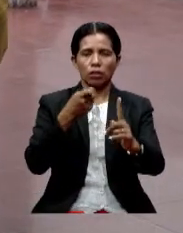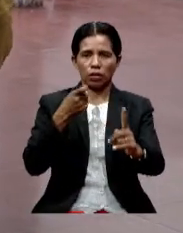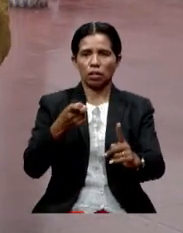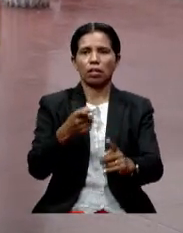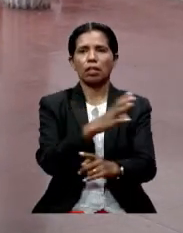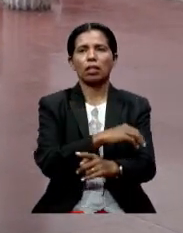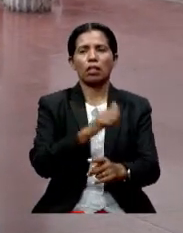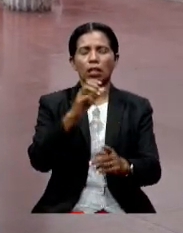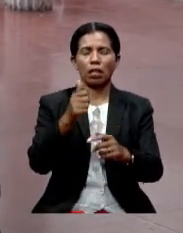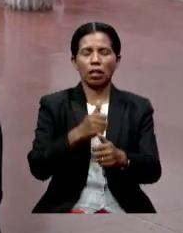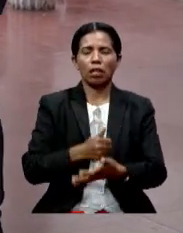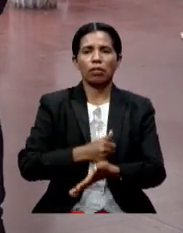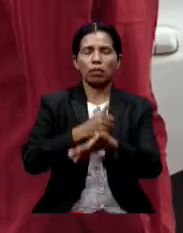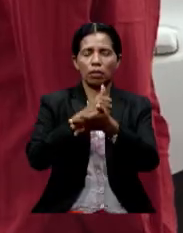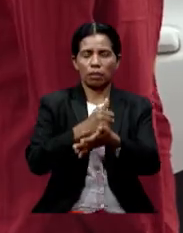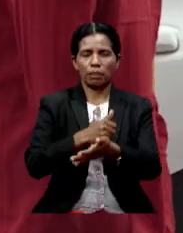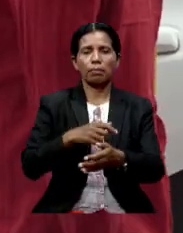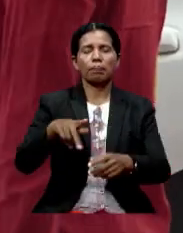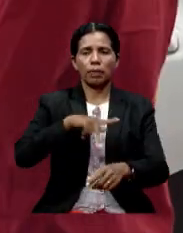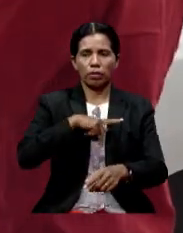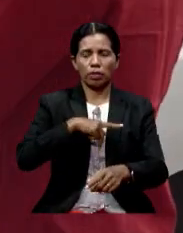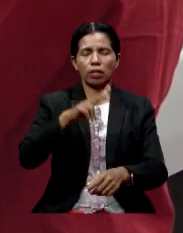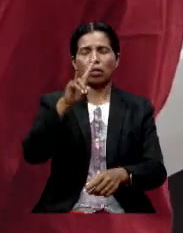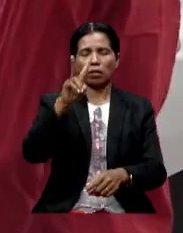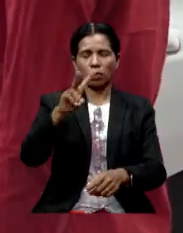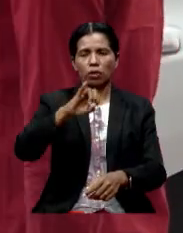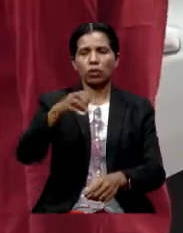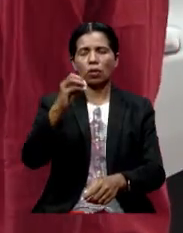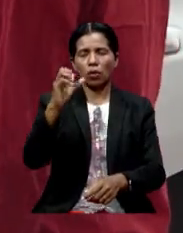Russi, advogado privado na rua, José